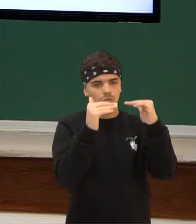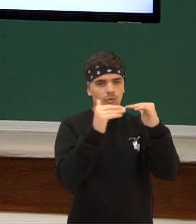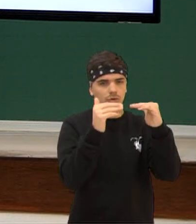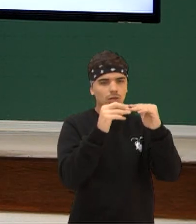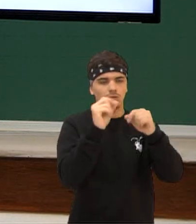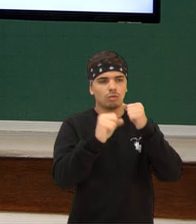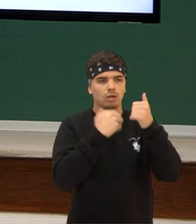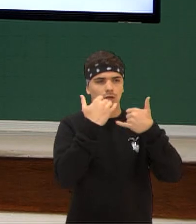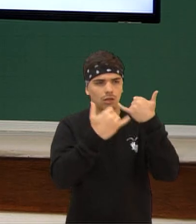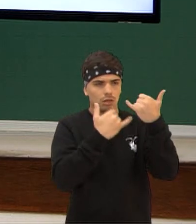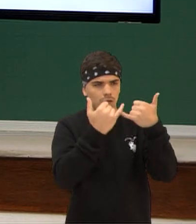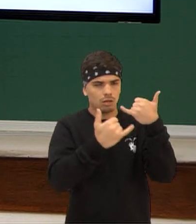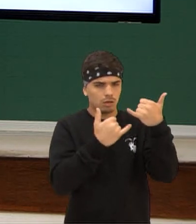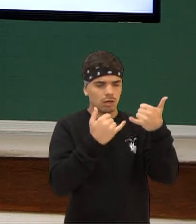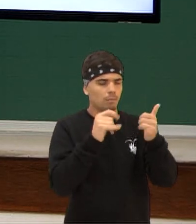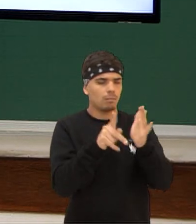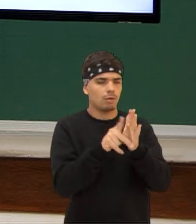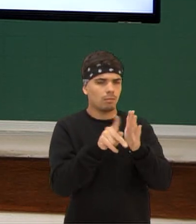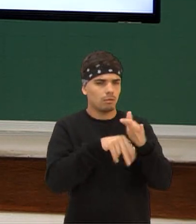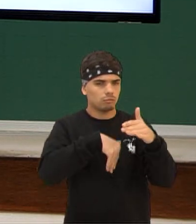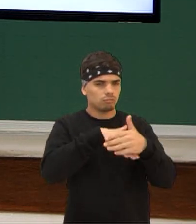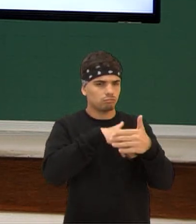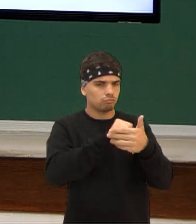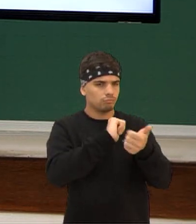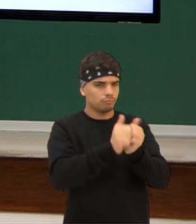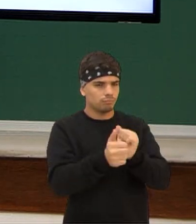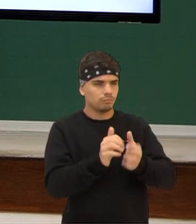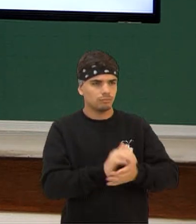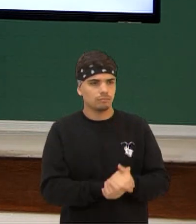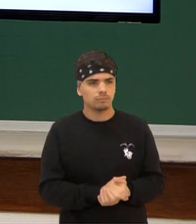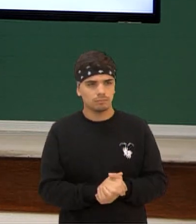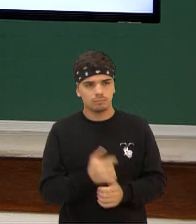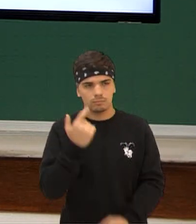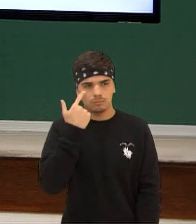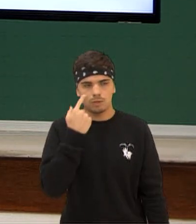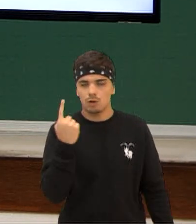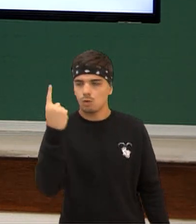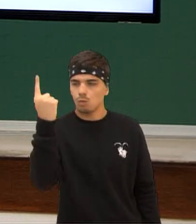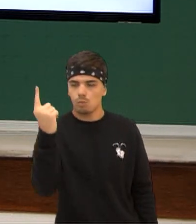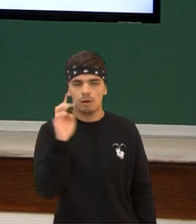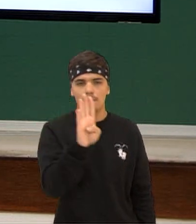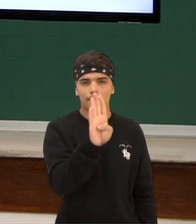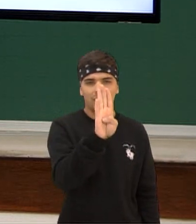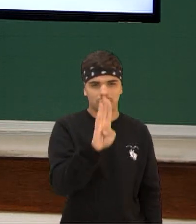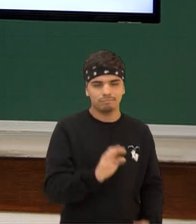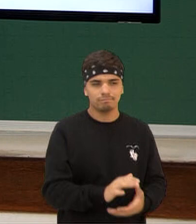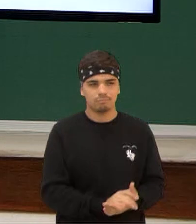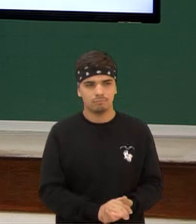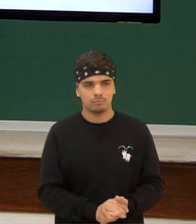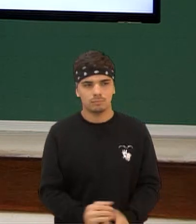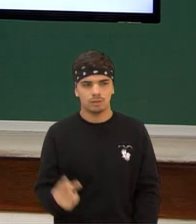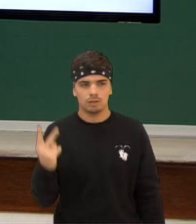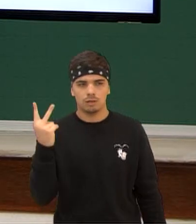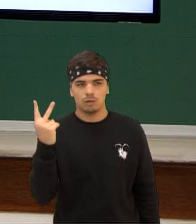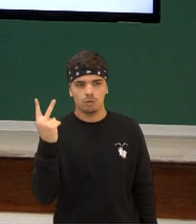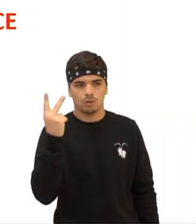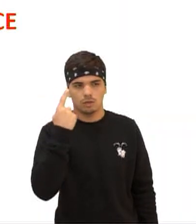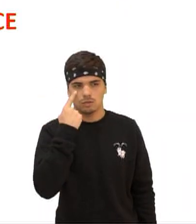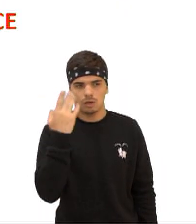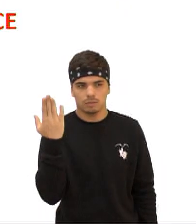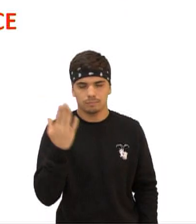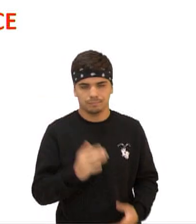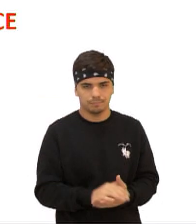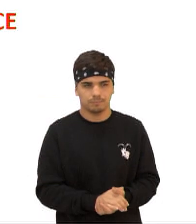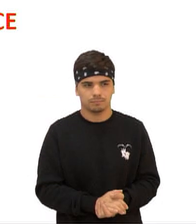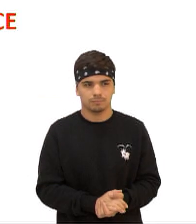estão lei só cartão número 1 letra B número 2 O menino está Hi a bike